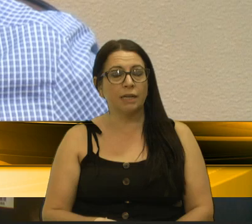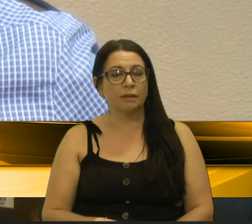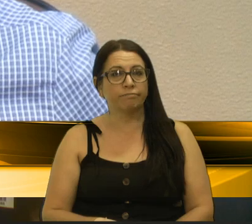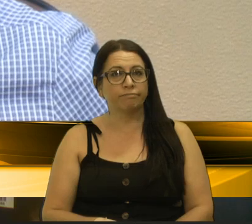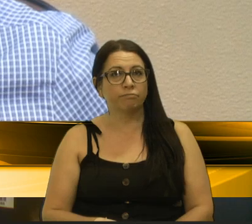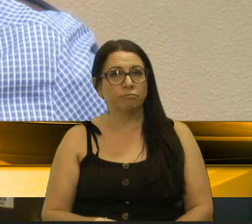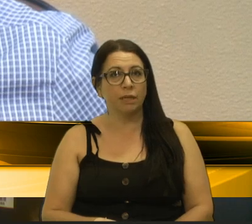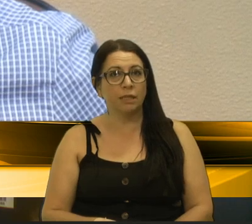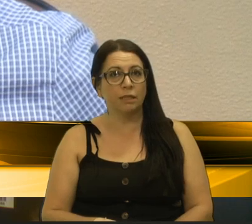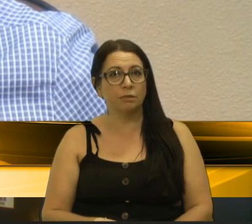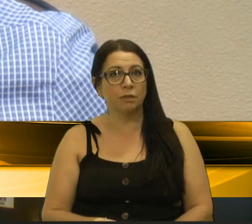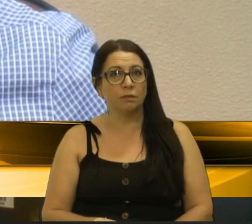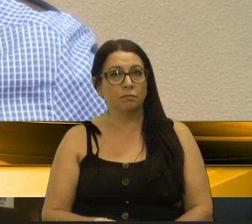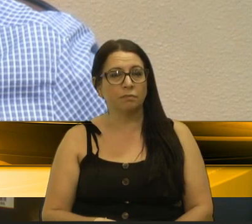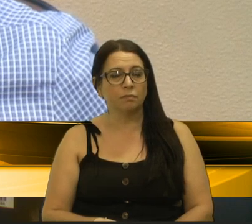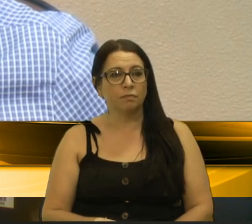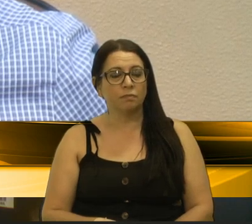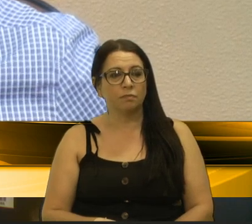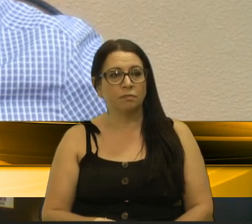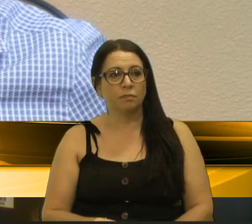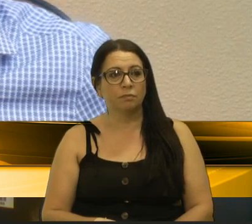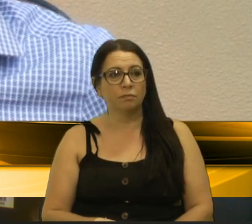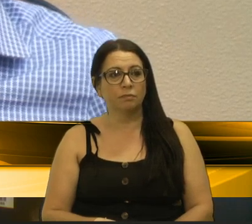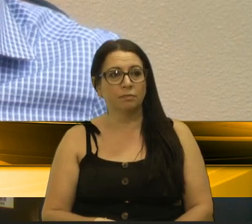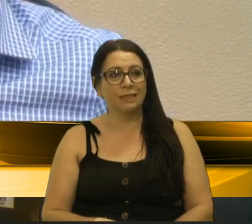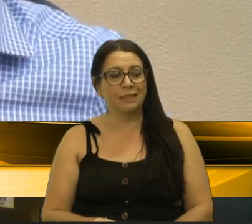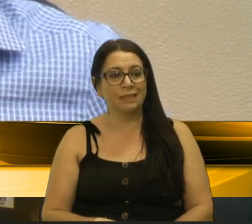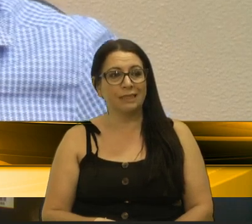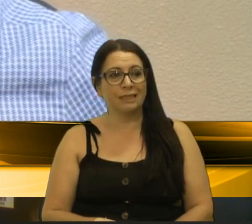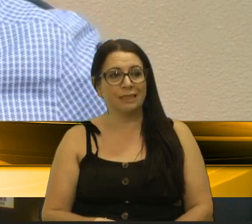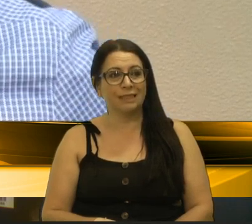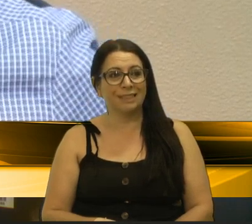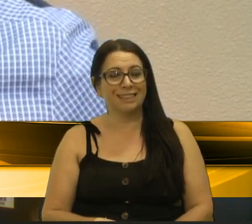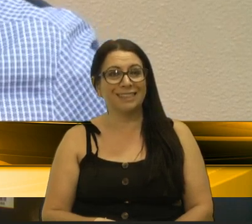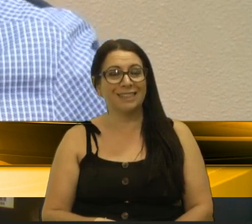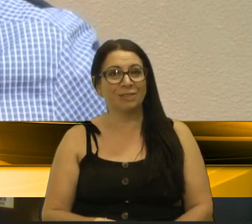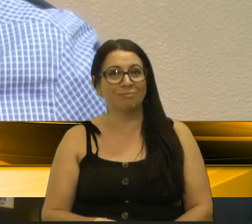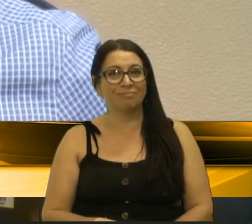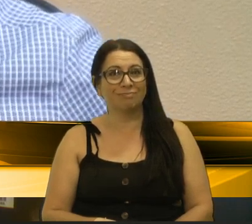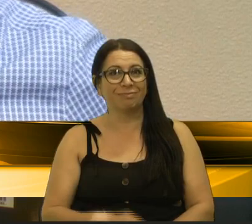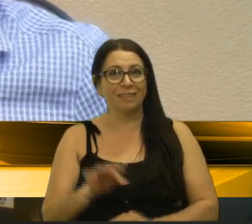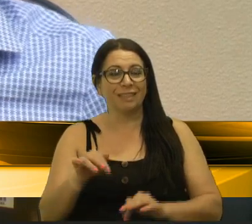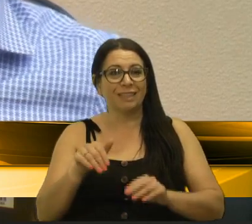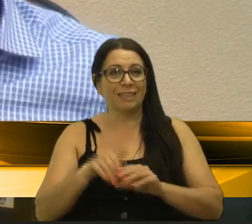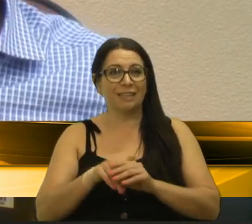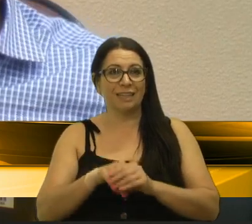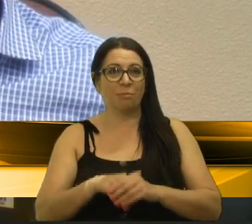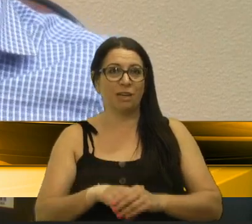Encerrada a votação.